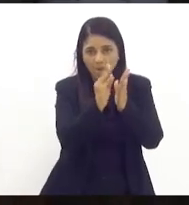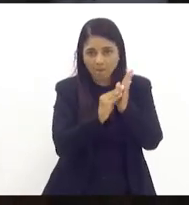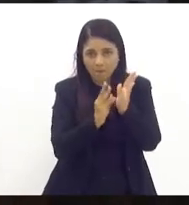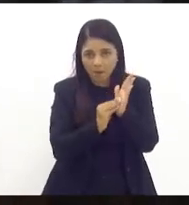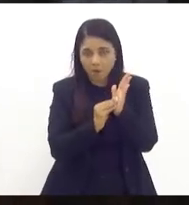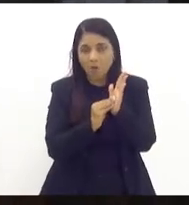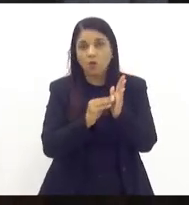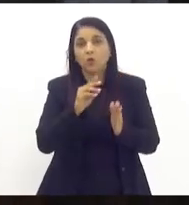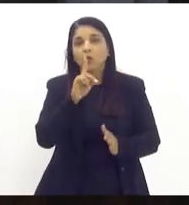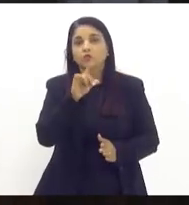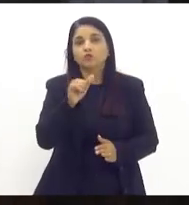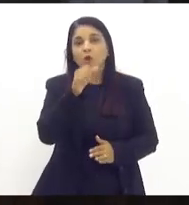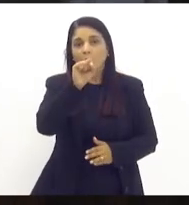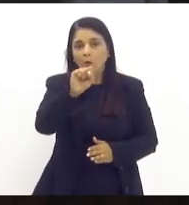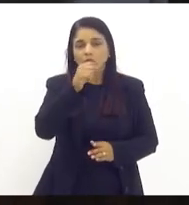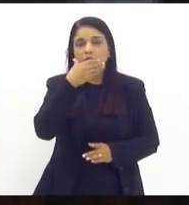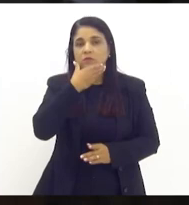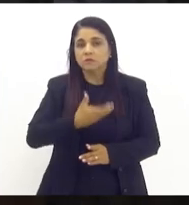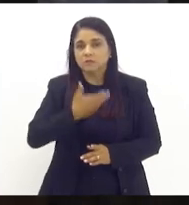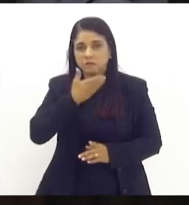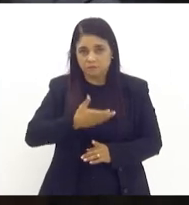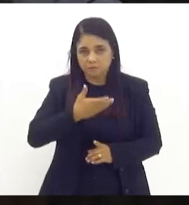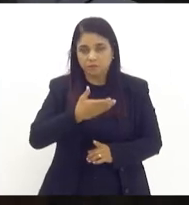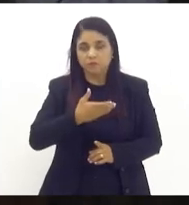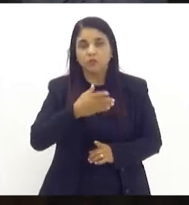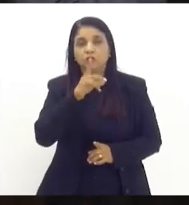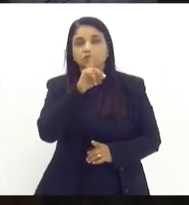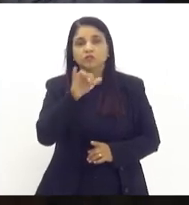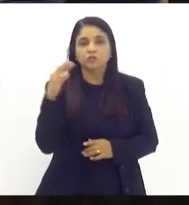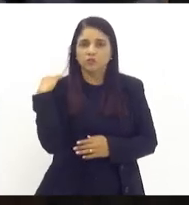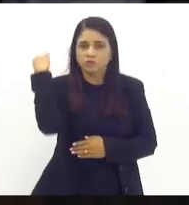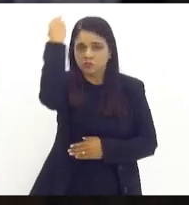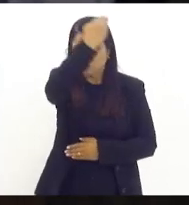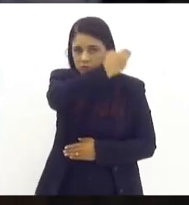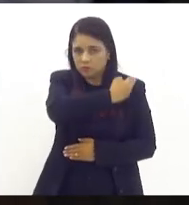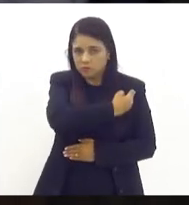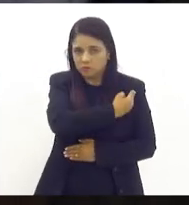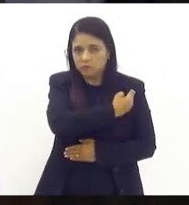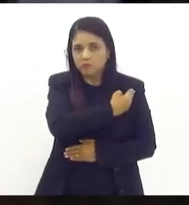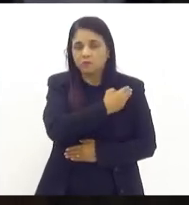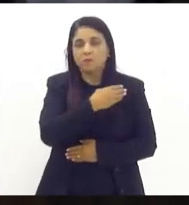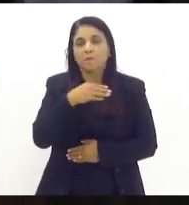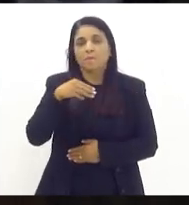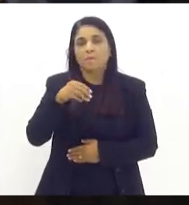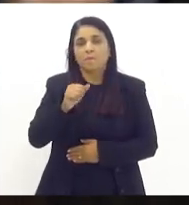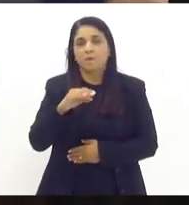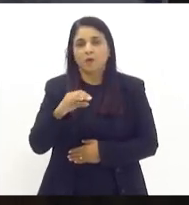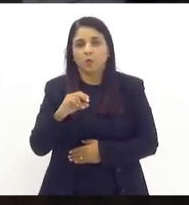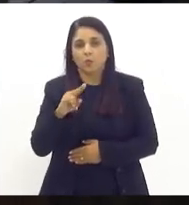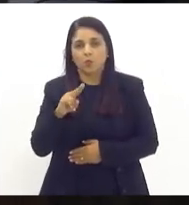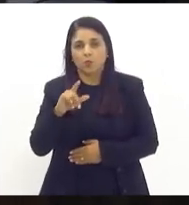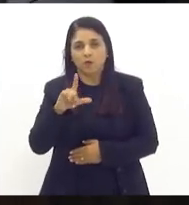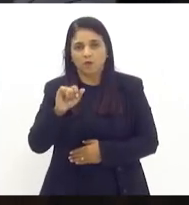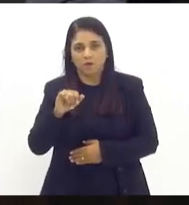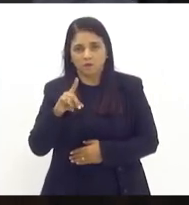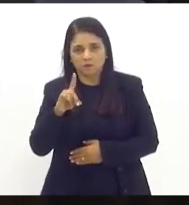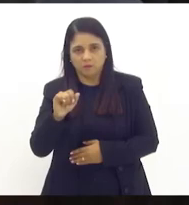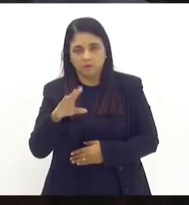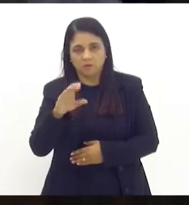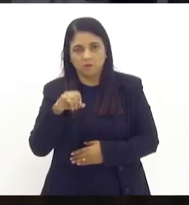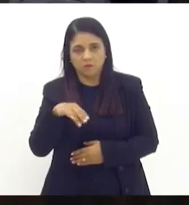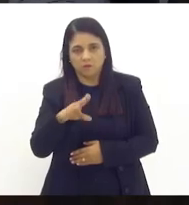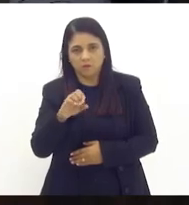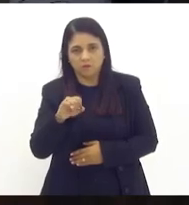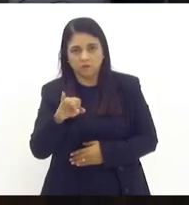o dia oito de dezembro como dia de Nossa Senhora de Imaculada Conceição em